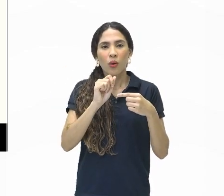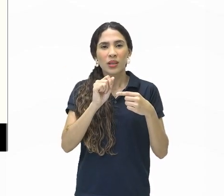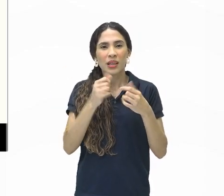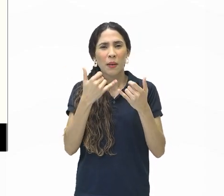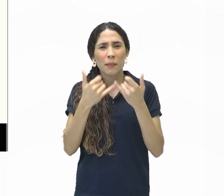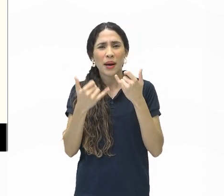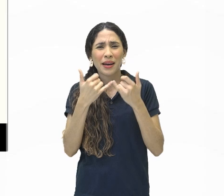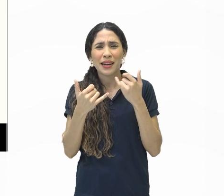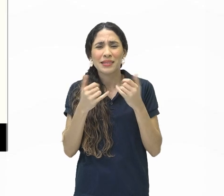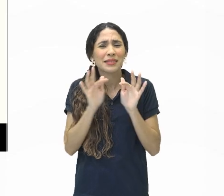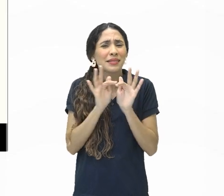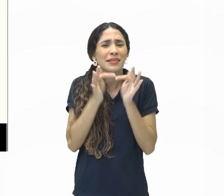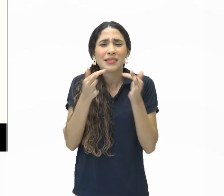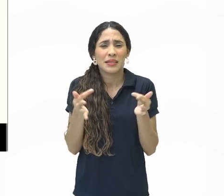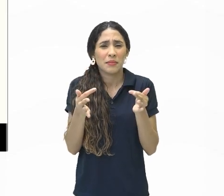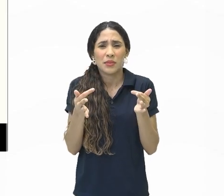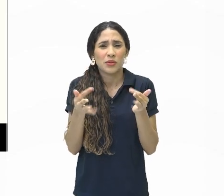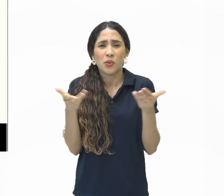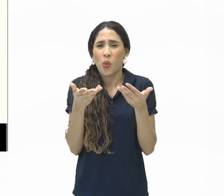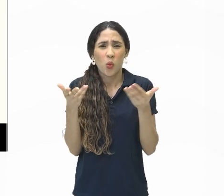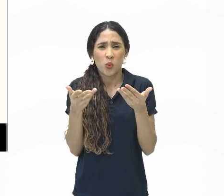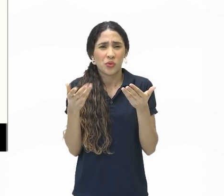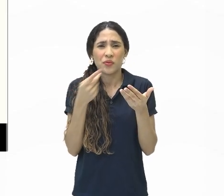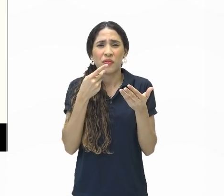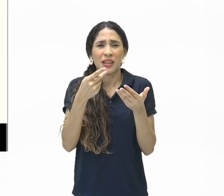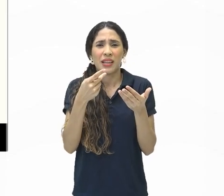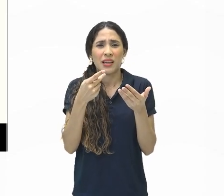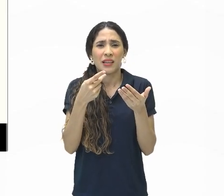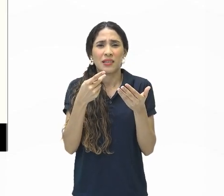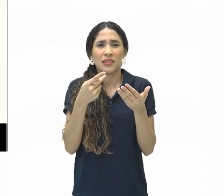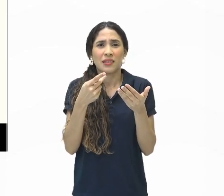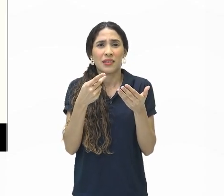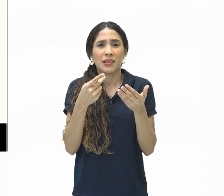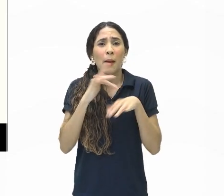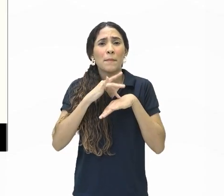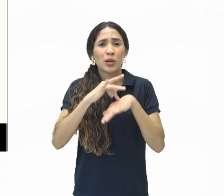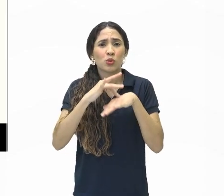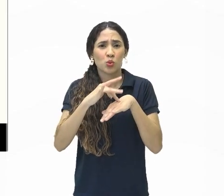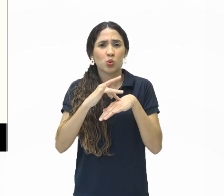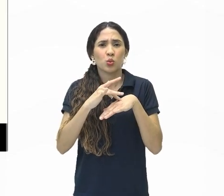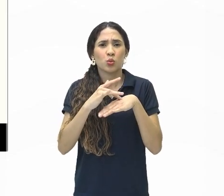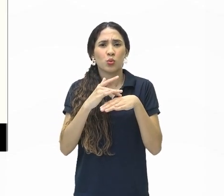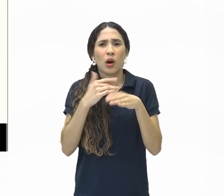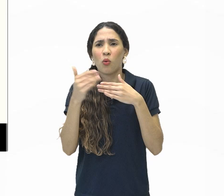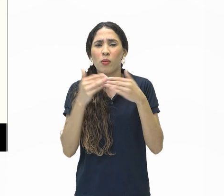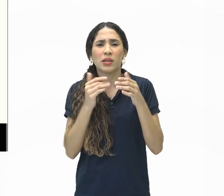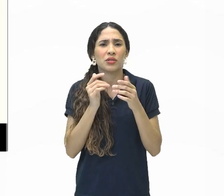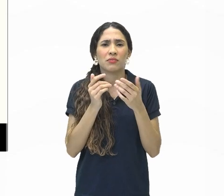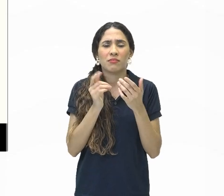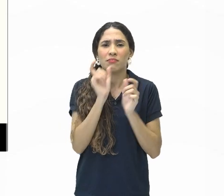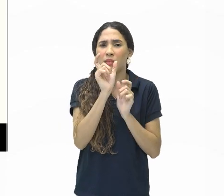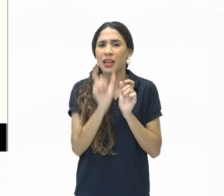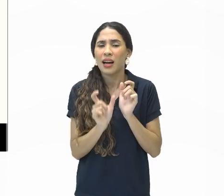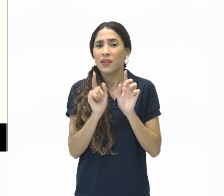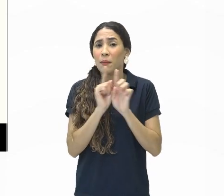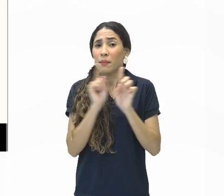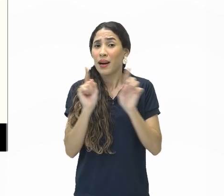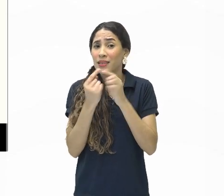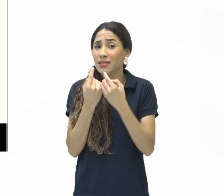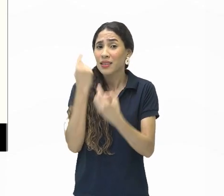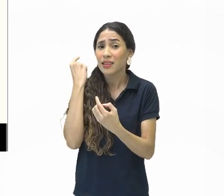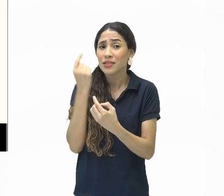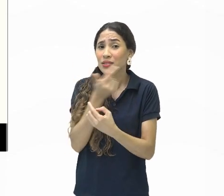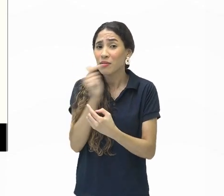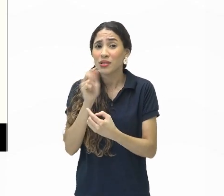bem banal, né? Bem simples de se falar. Que absurdo falar certas coisas, né? Mas não